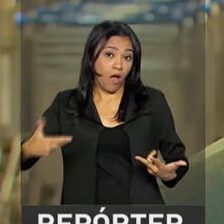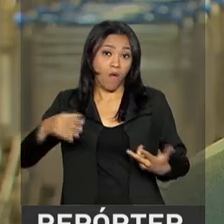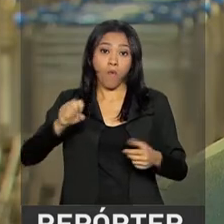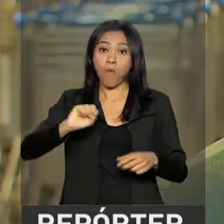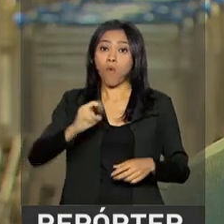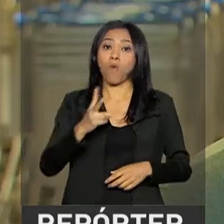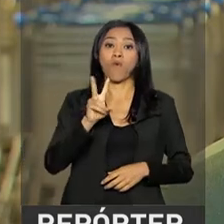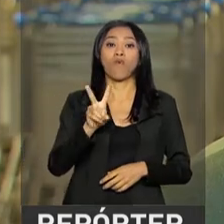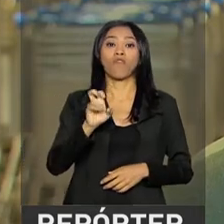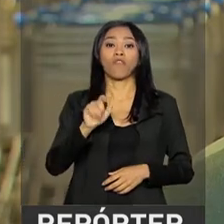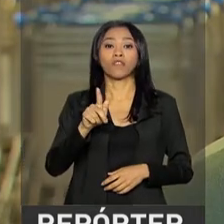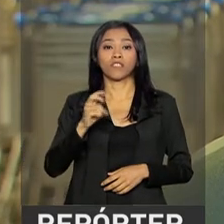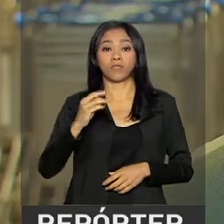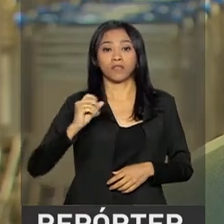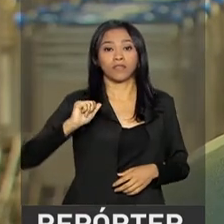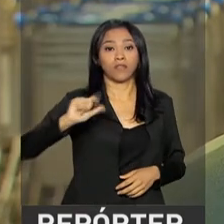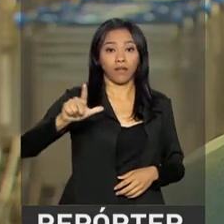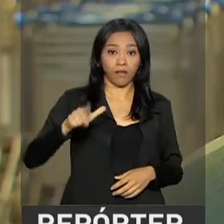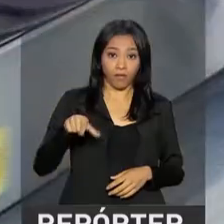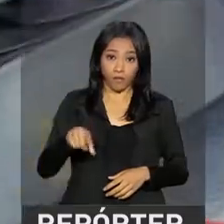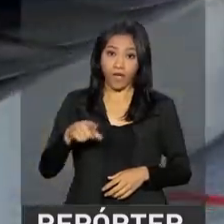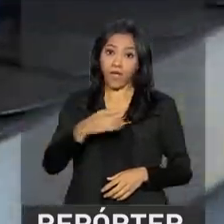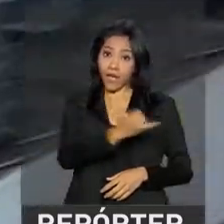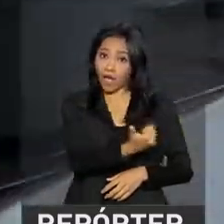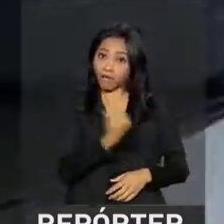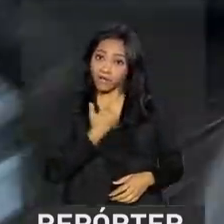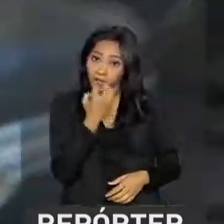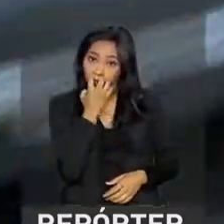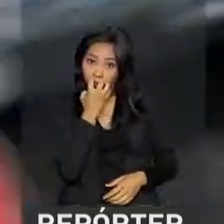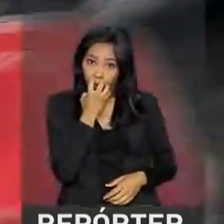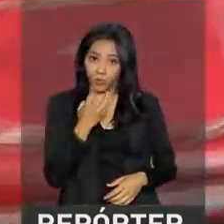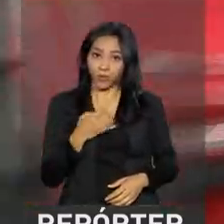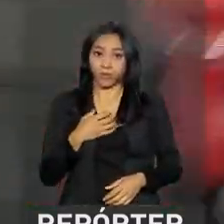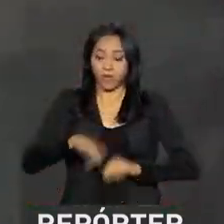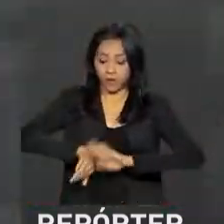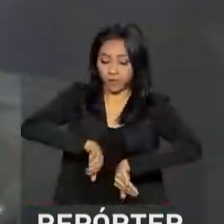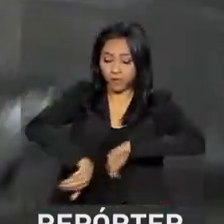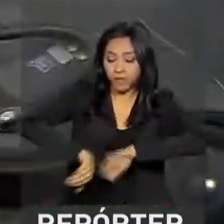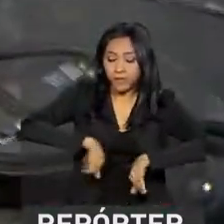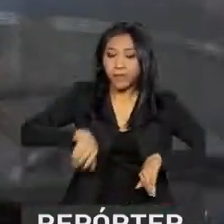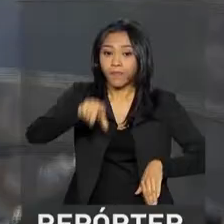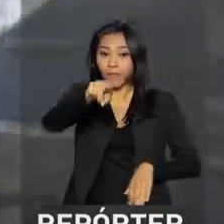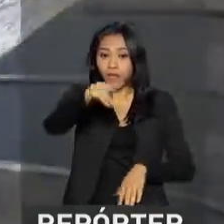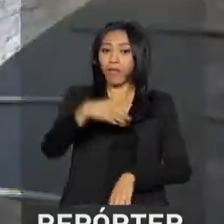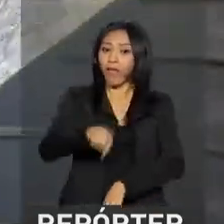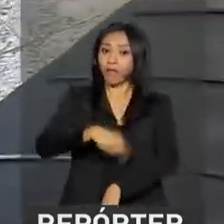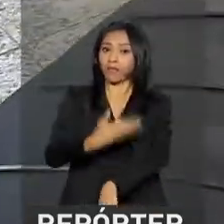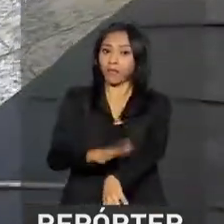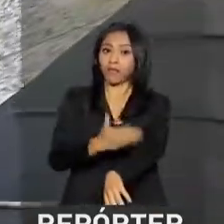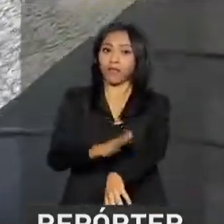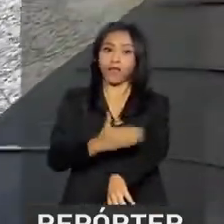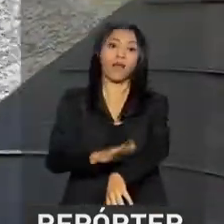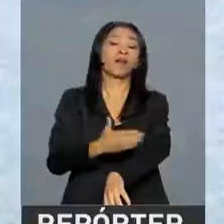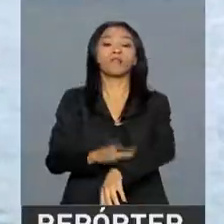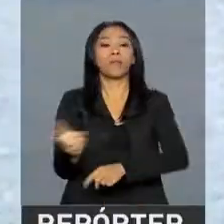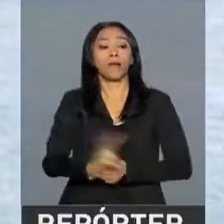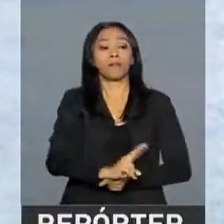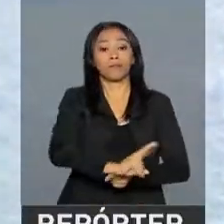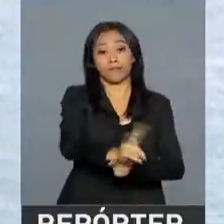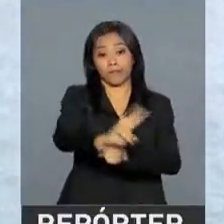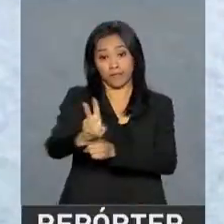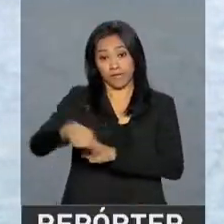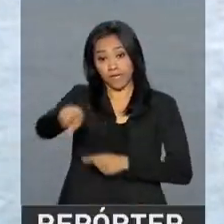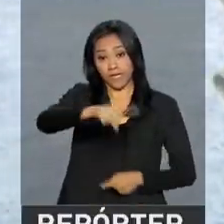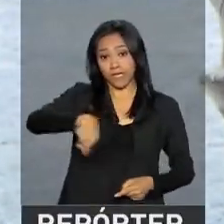seja treinado identificar ele acaba nos identificando treinados para fiscalizar as bagagens nos aeroportos internacionais esses